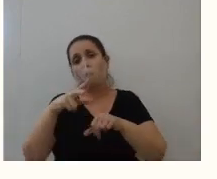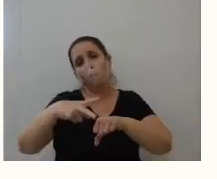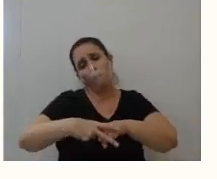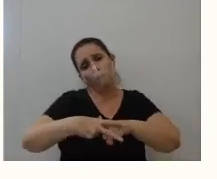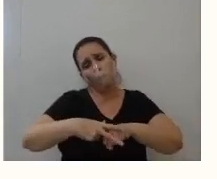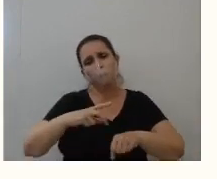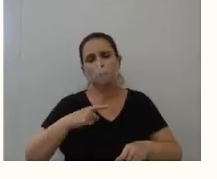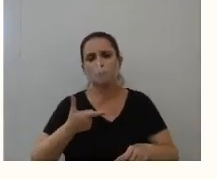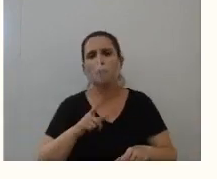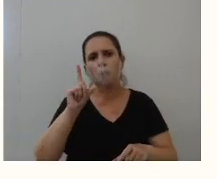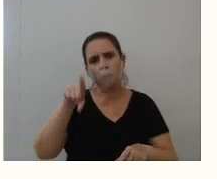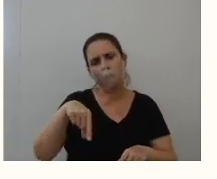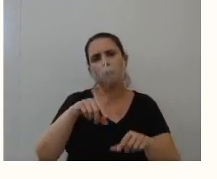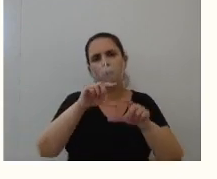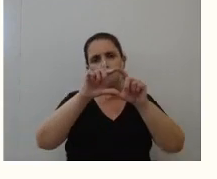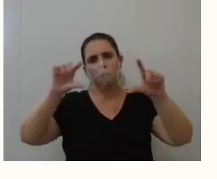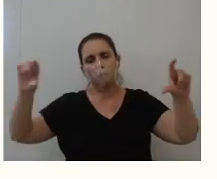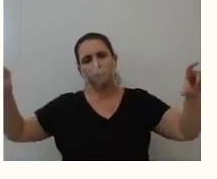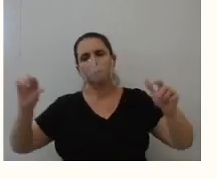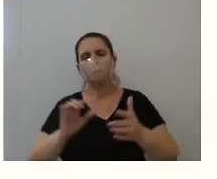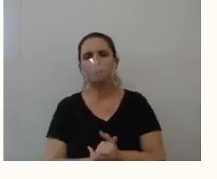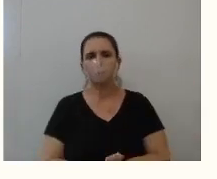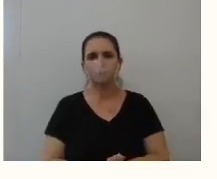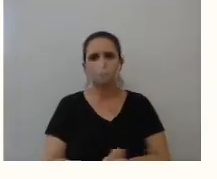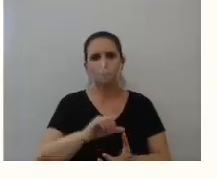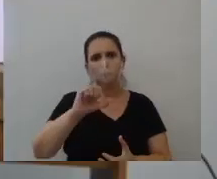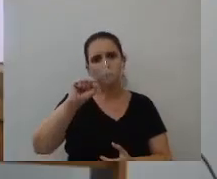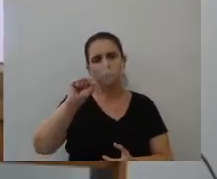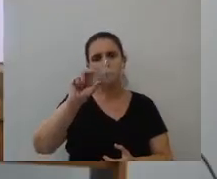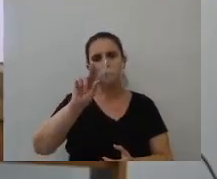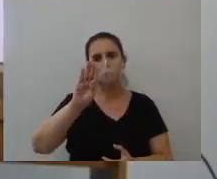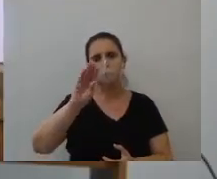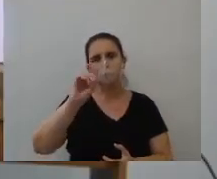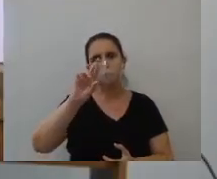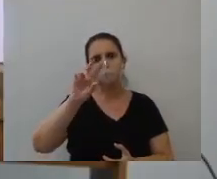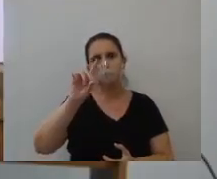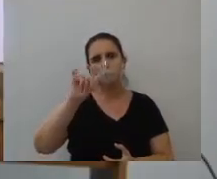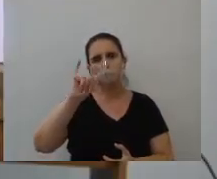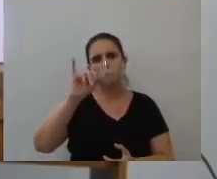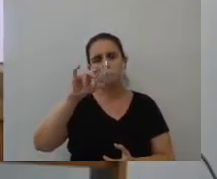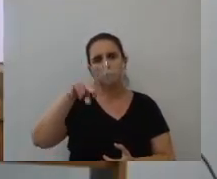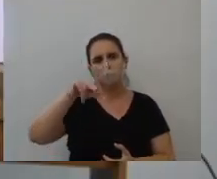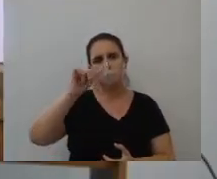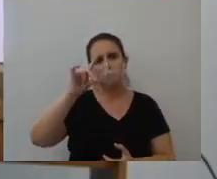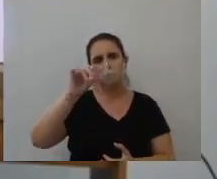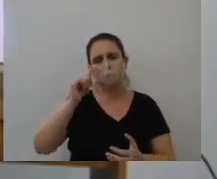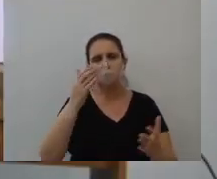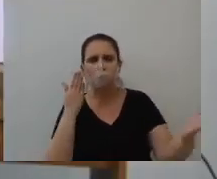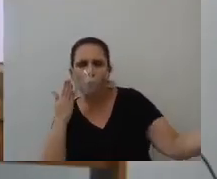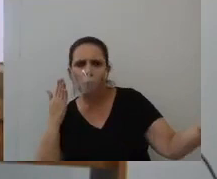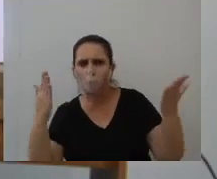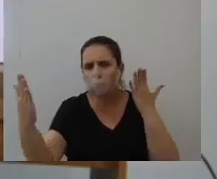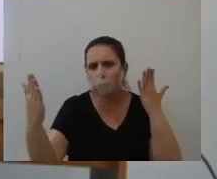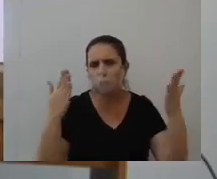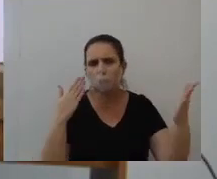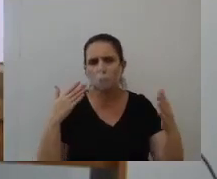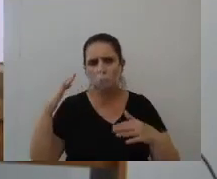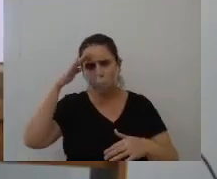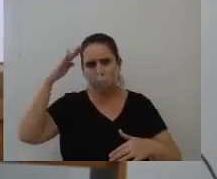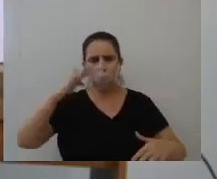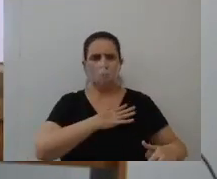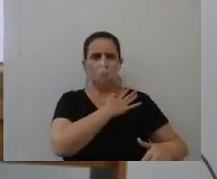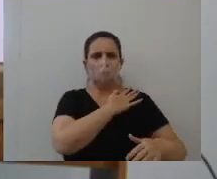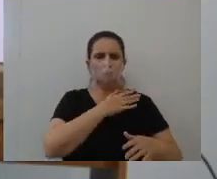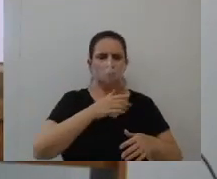mas é uma oração, é uma oração subordinada comparativa. Ó, o exército avançava